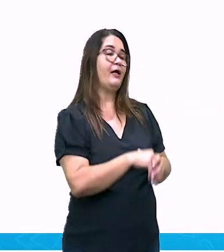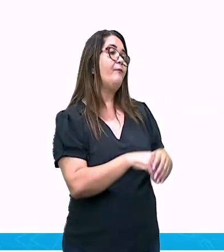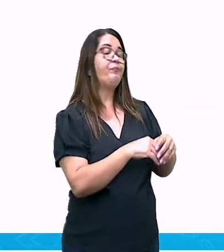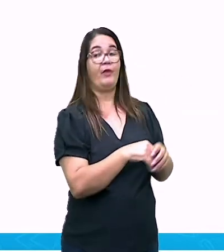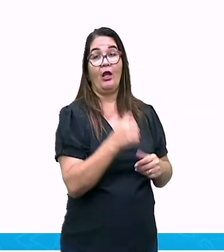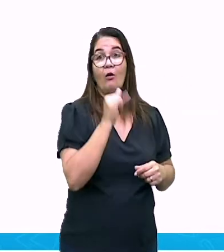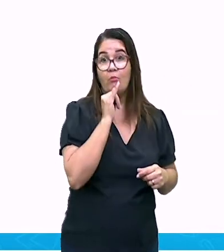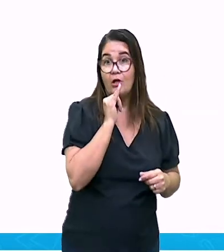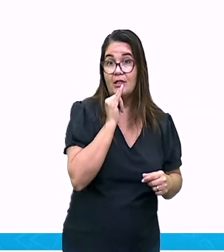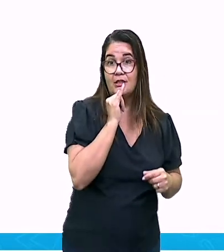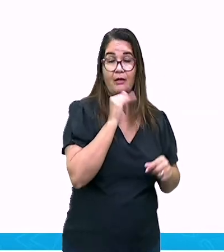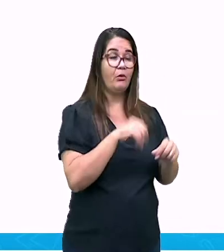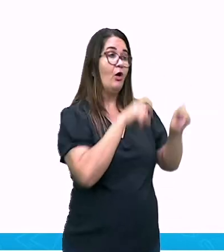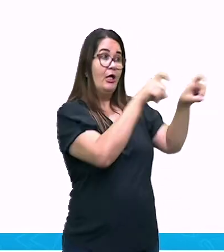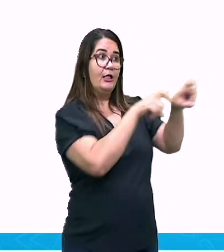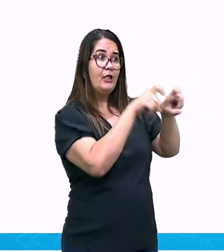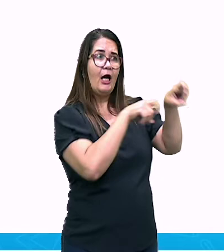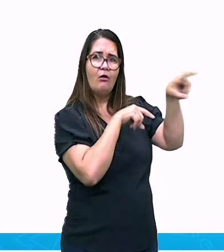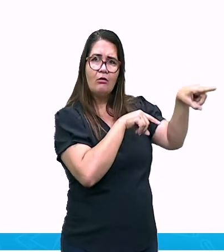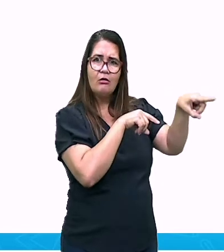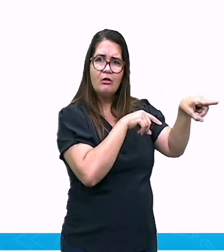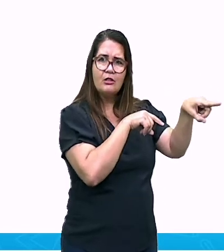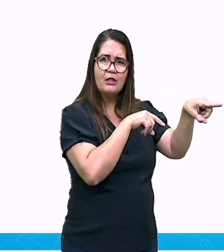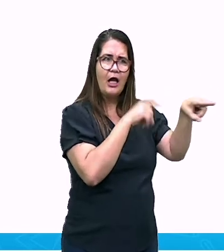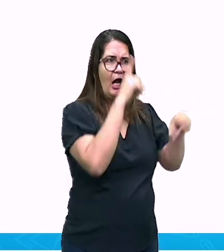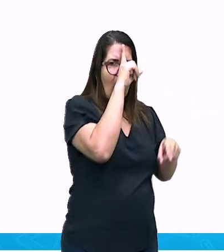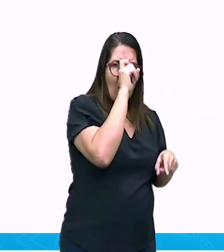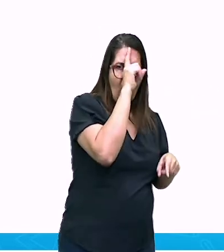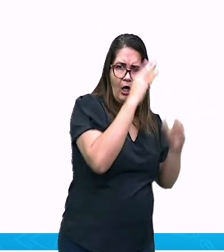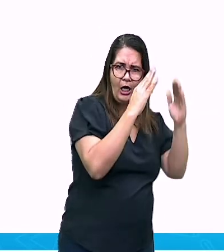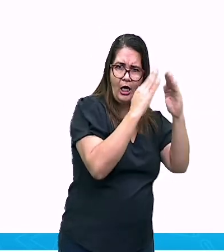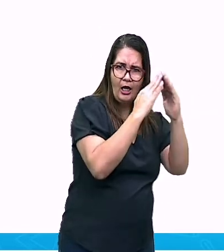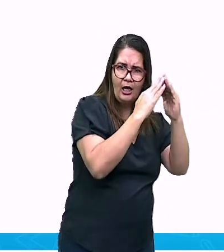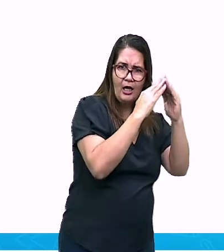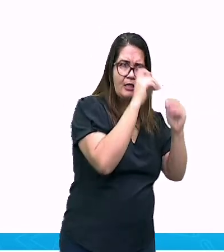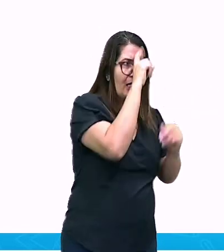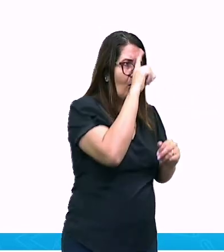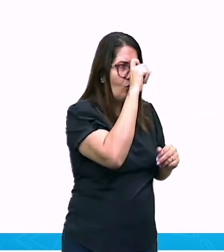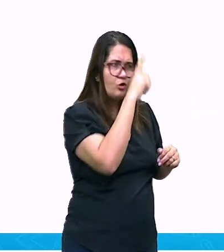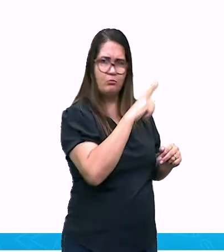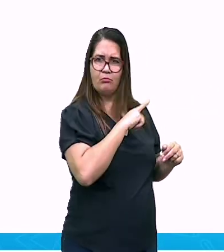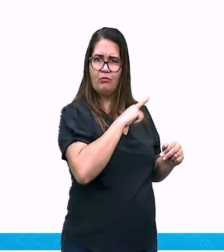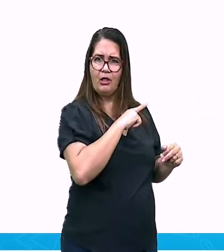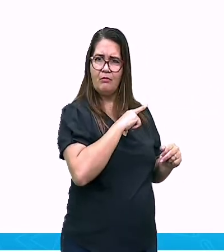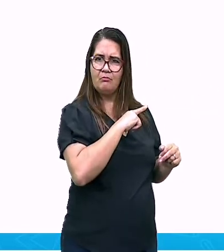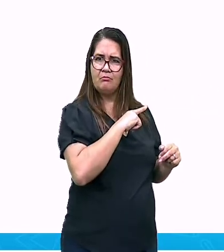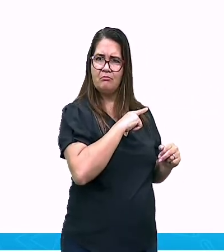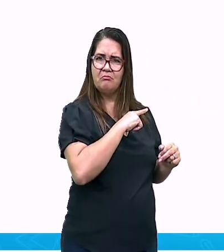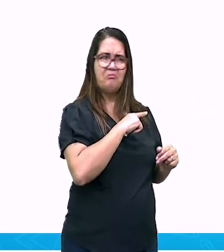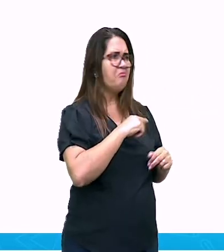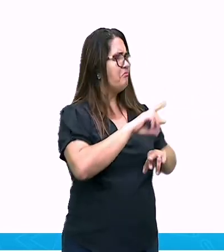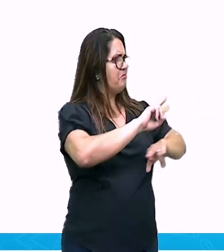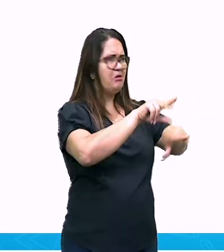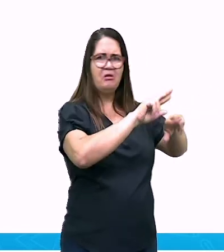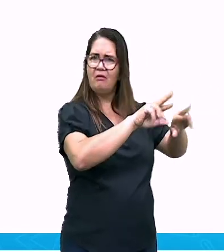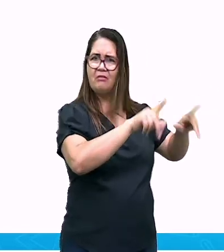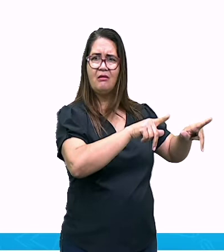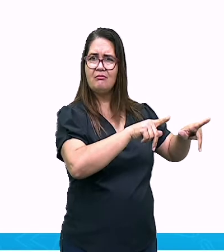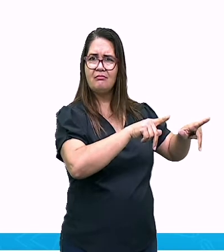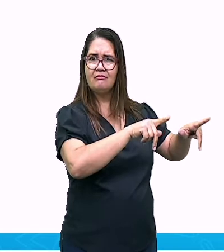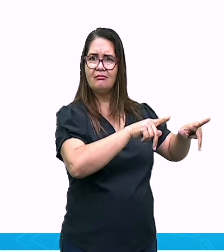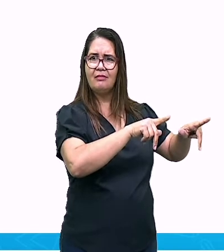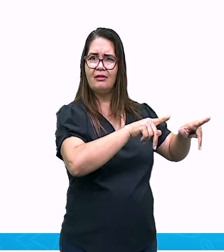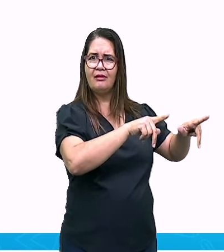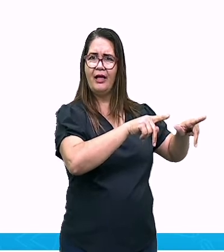precisa também vir. E quando ele vende a sua mercadoria, aquele dinheiro que ele arrecada, onde ele vai guardar? Um